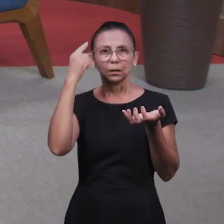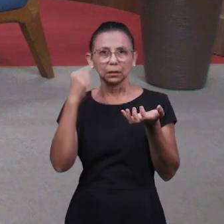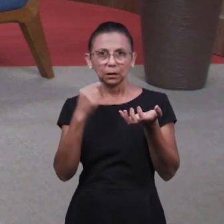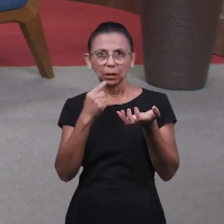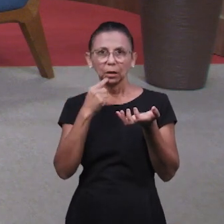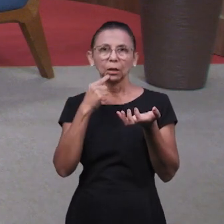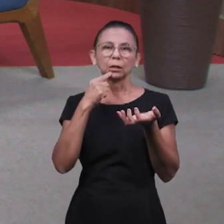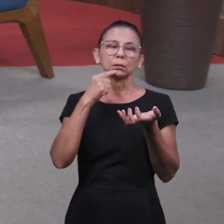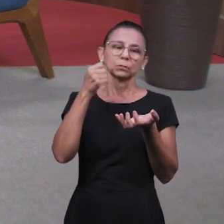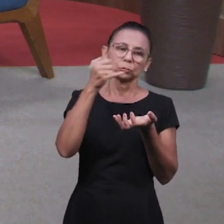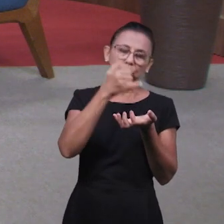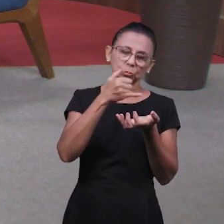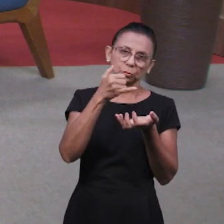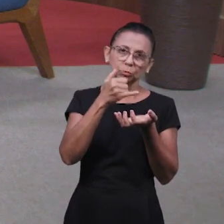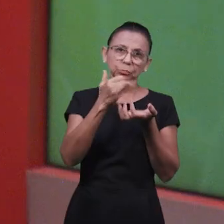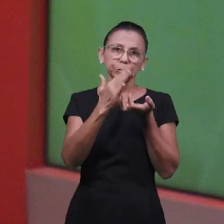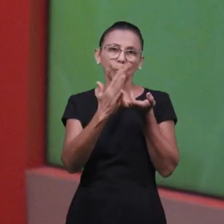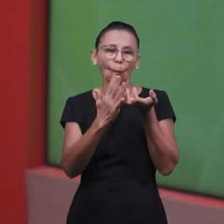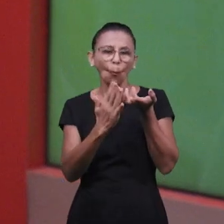azeite reserva.